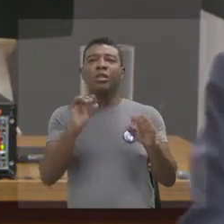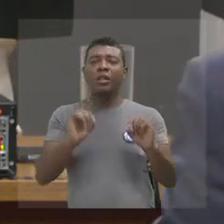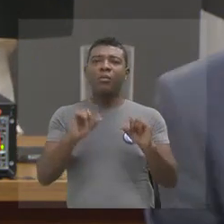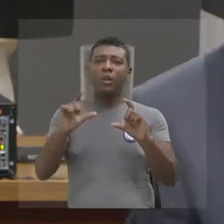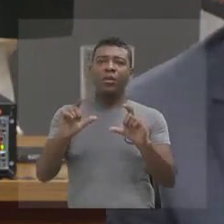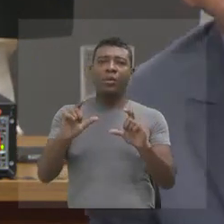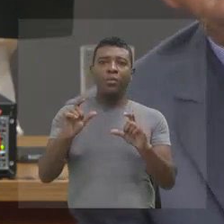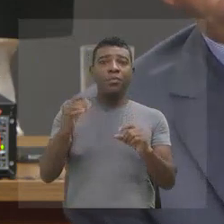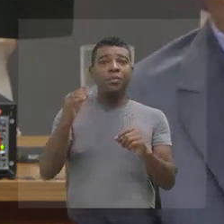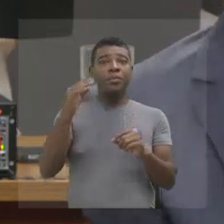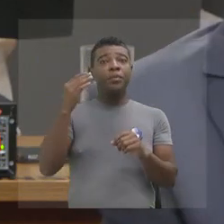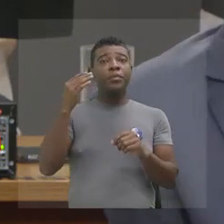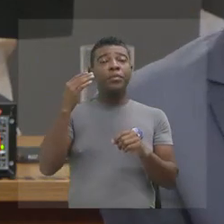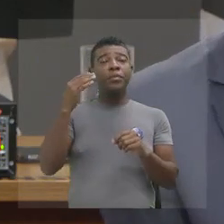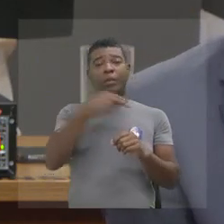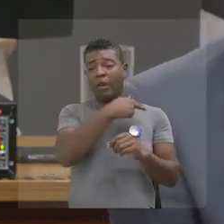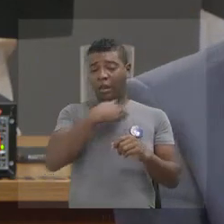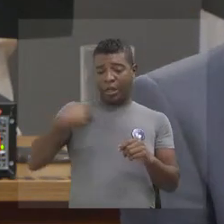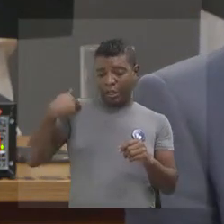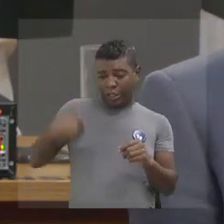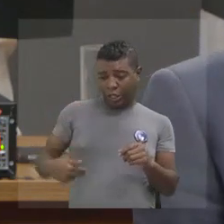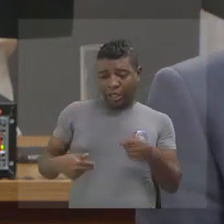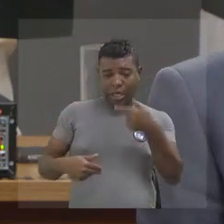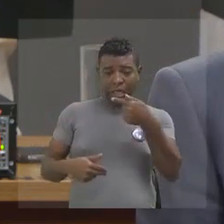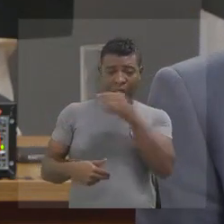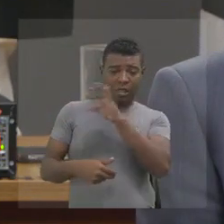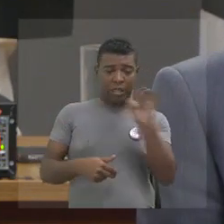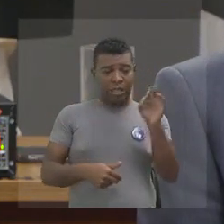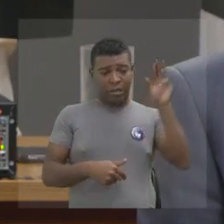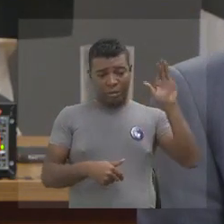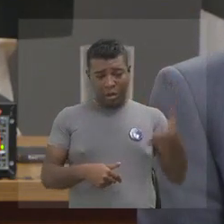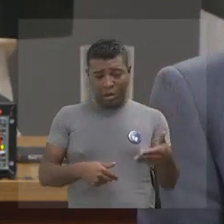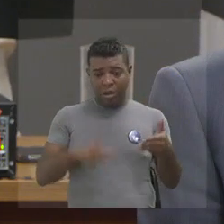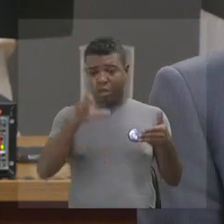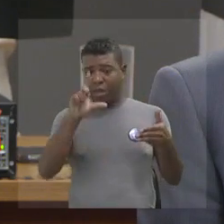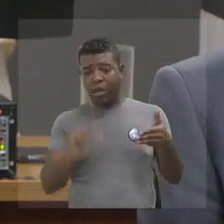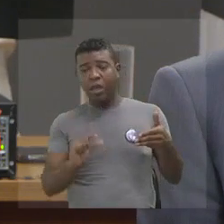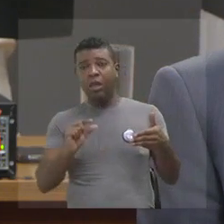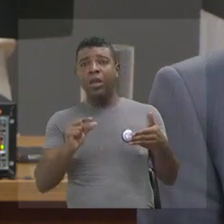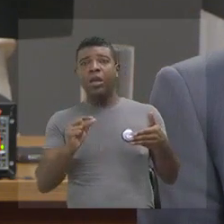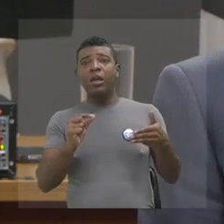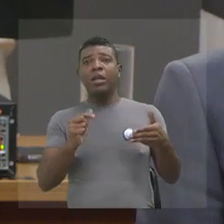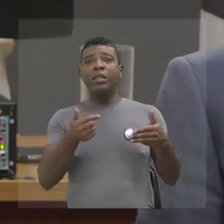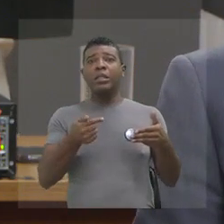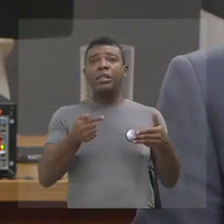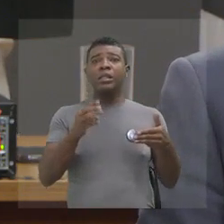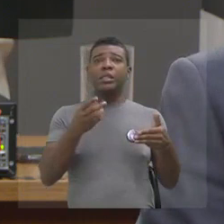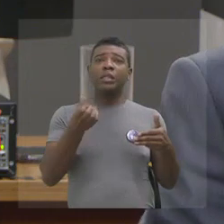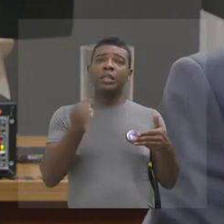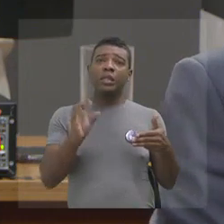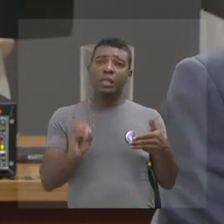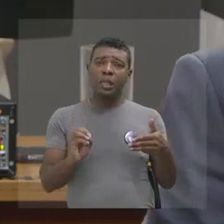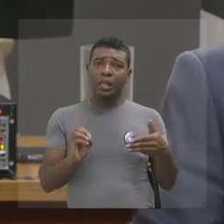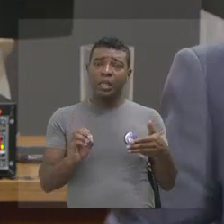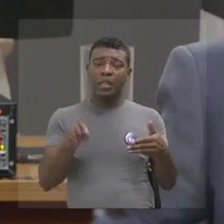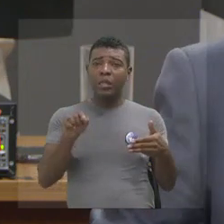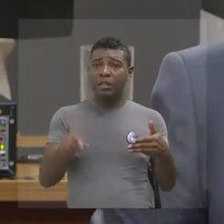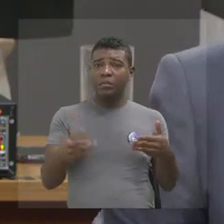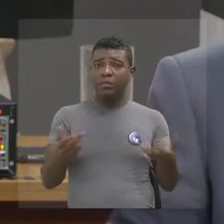600 milhões baixo para 360 teve um decréscimo de 40%